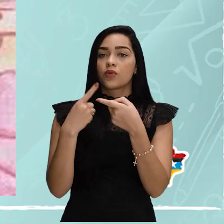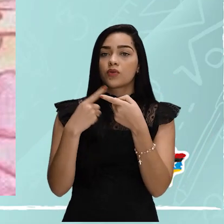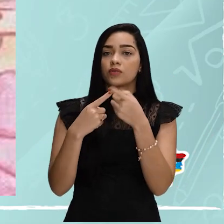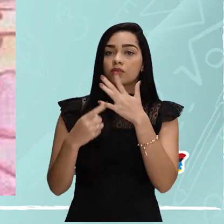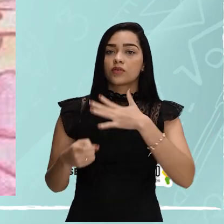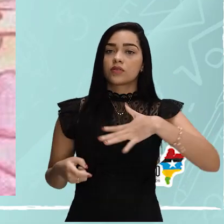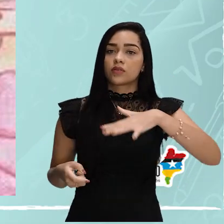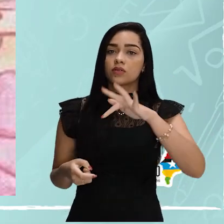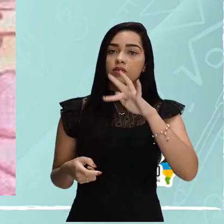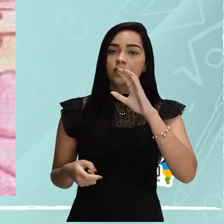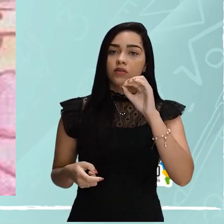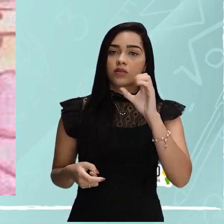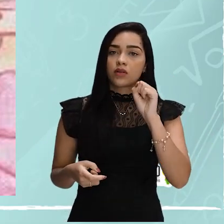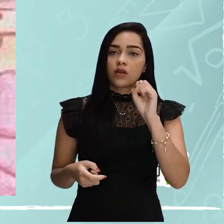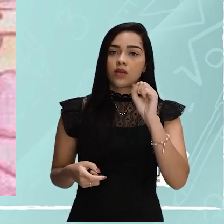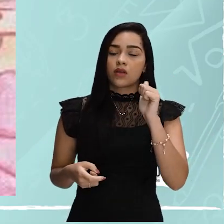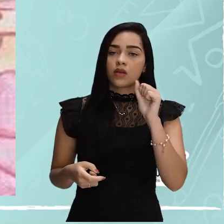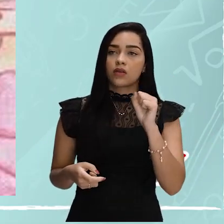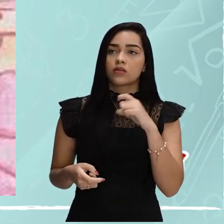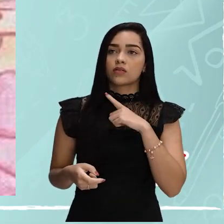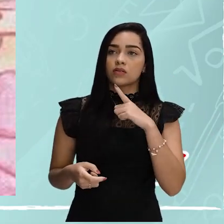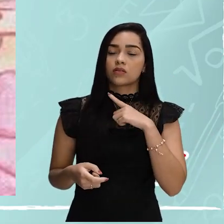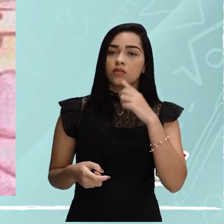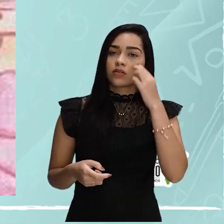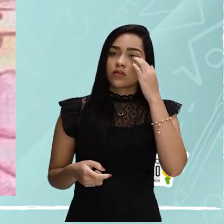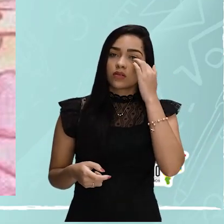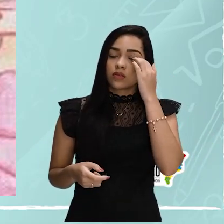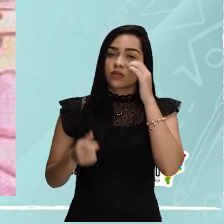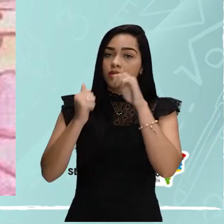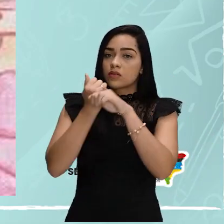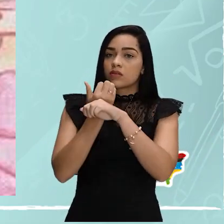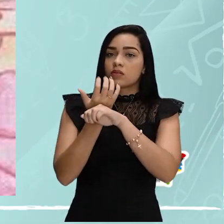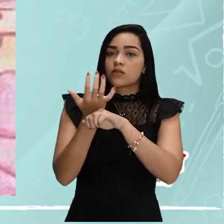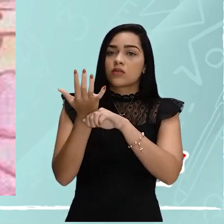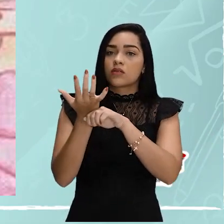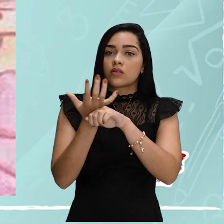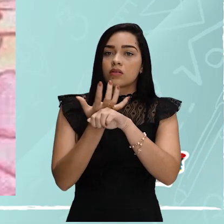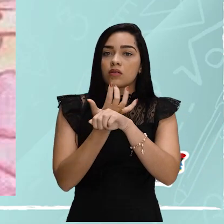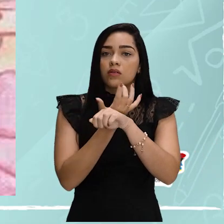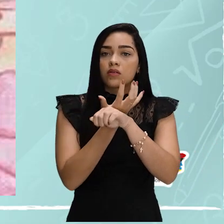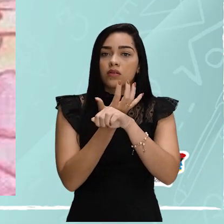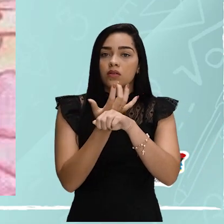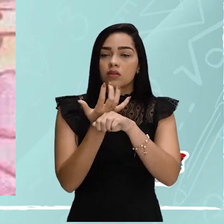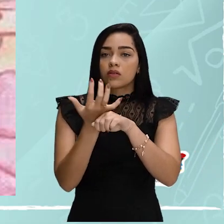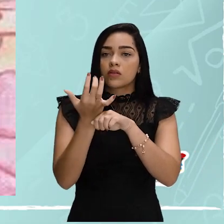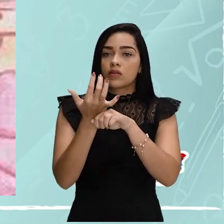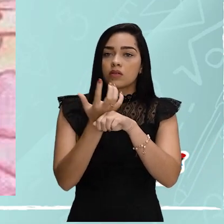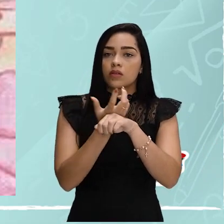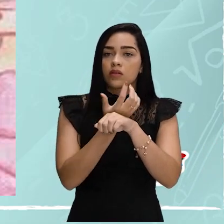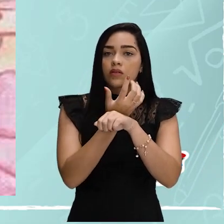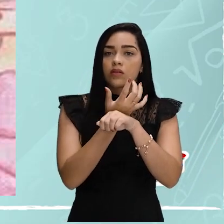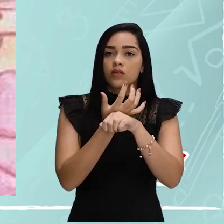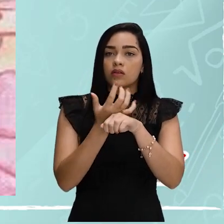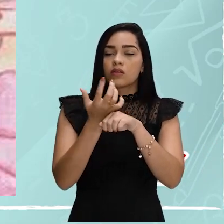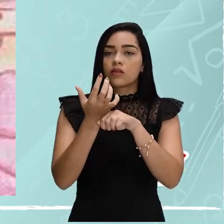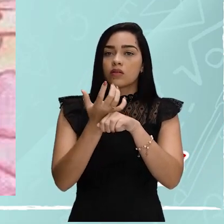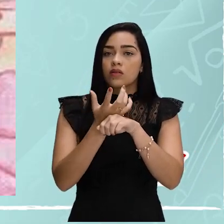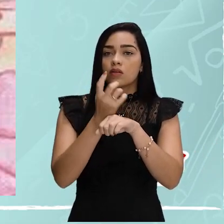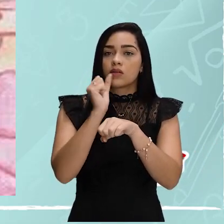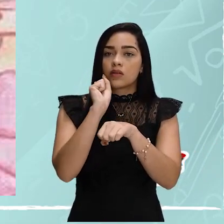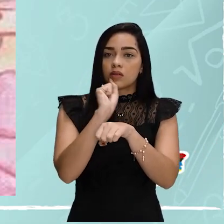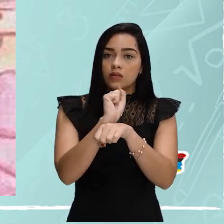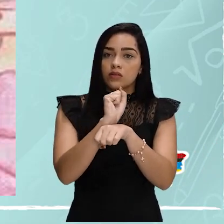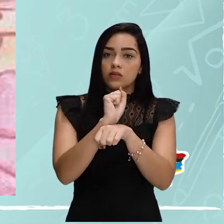na região das fossas nasais, nós temos cílios que vão estar ali constantemente servindo ali para segurar